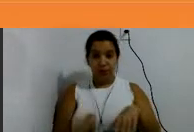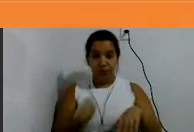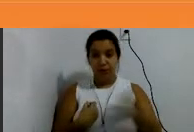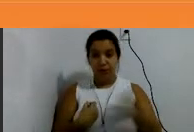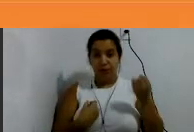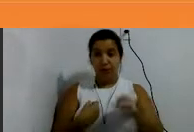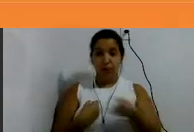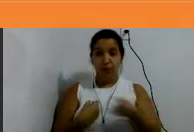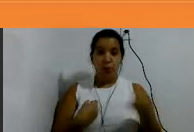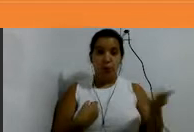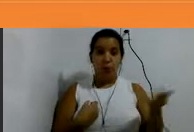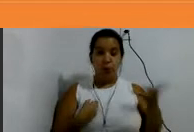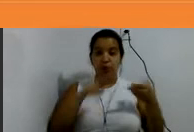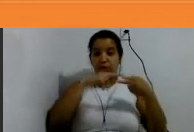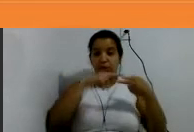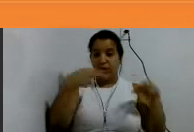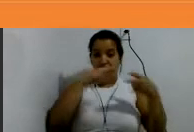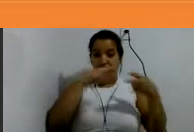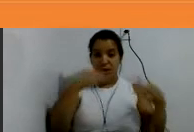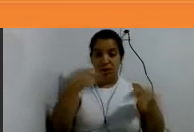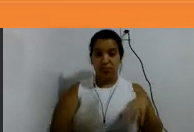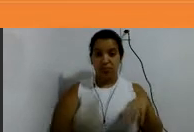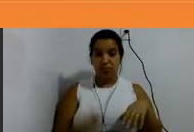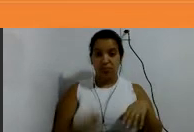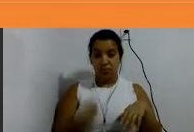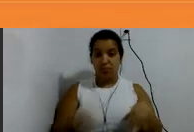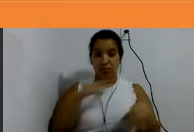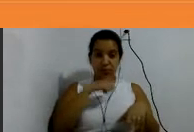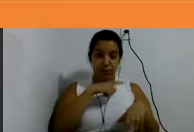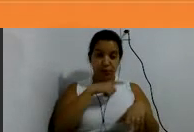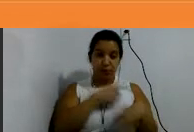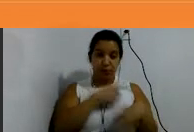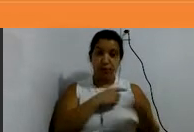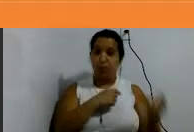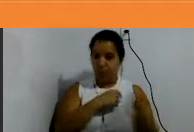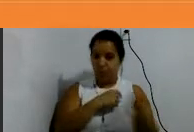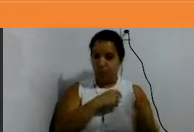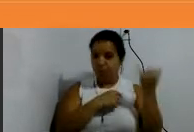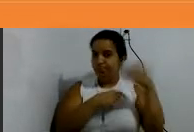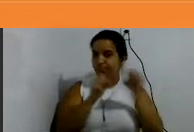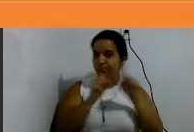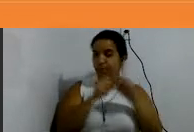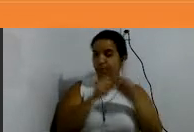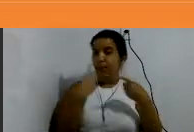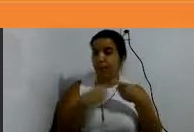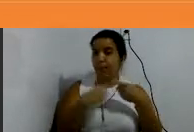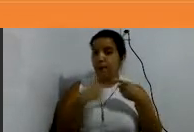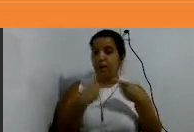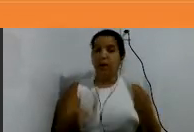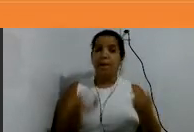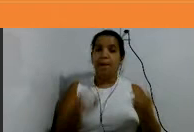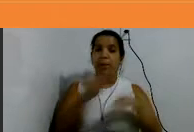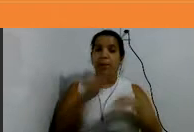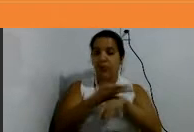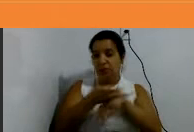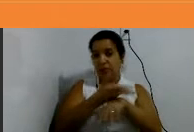quantas cópias de DNA a gente tem naquele material. Então, isso é importante até mesmo para o prognóstico do